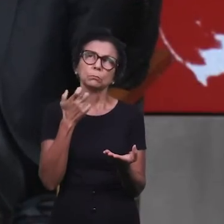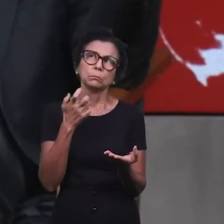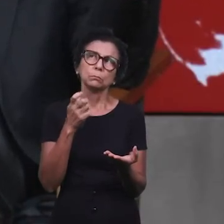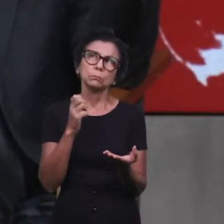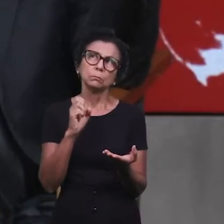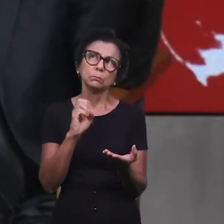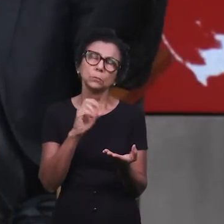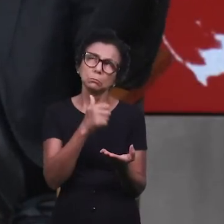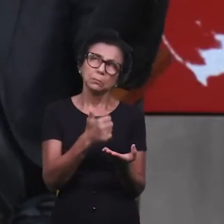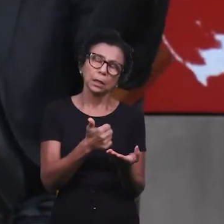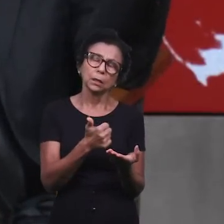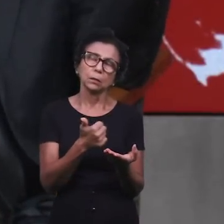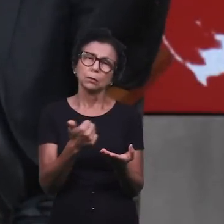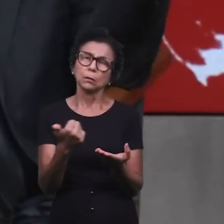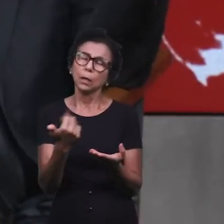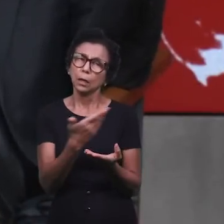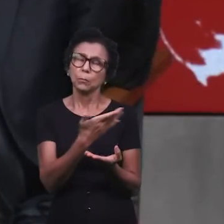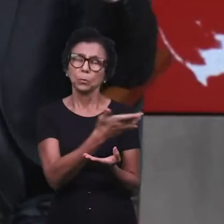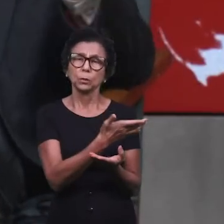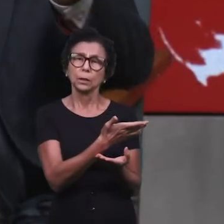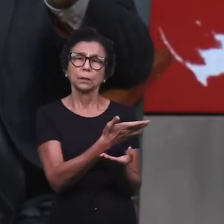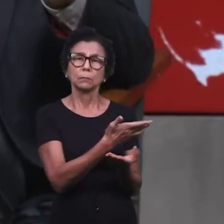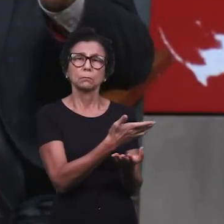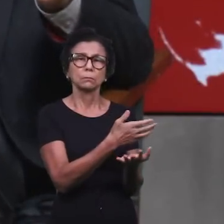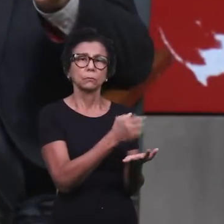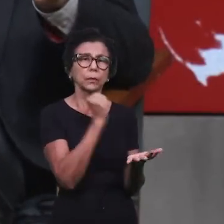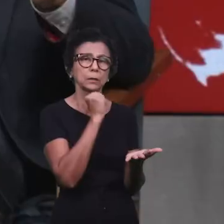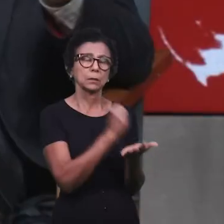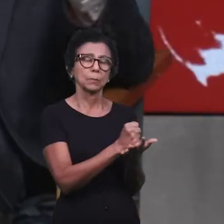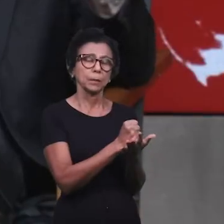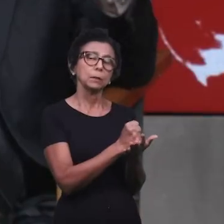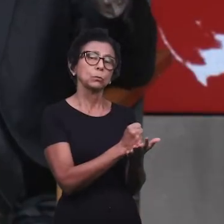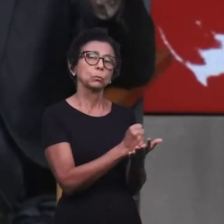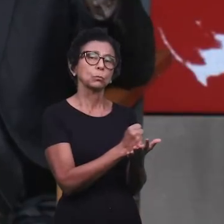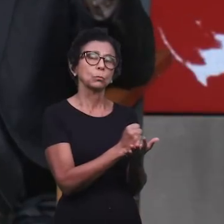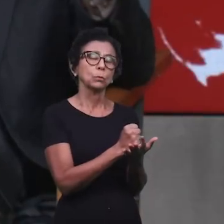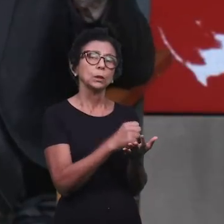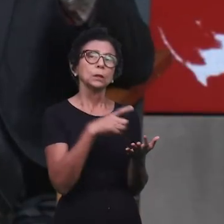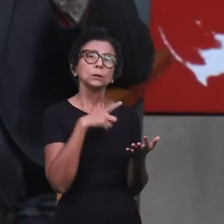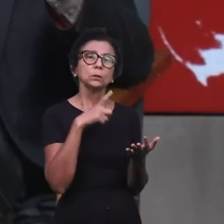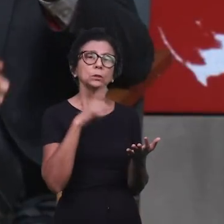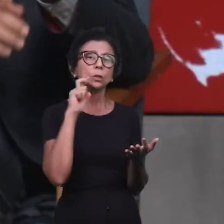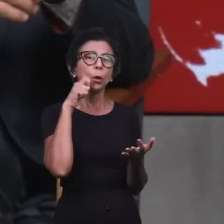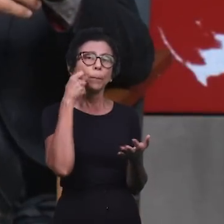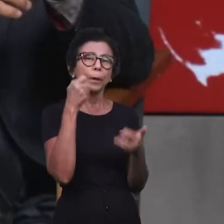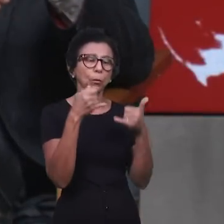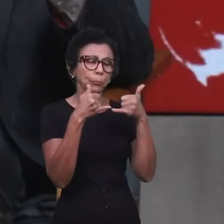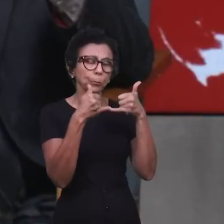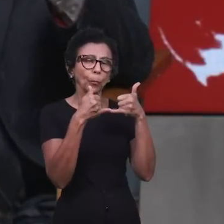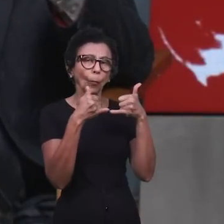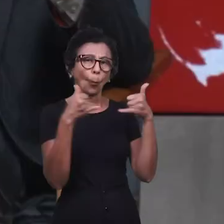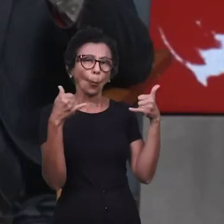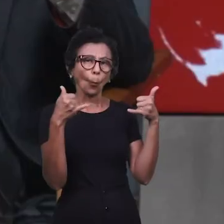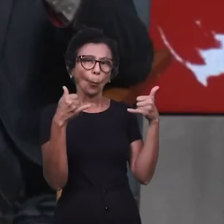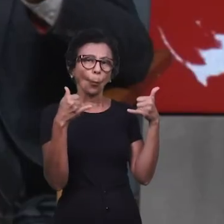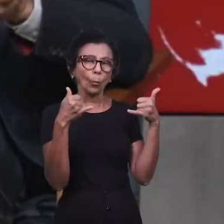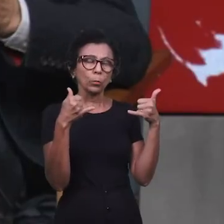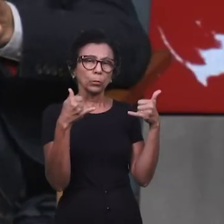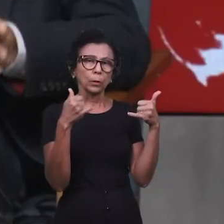Páscoa dos judeus, tinha o pão, sim, o pão. O pão é tipo da palavra que vai